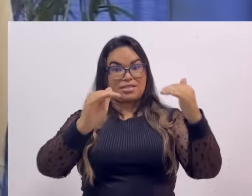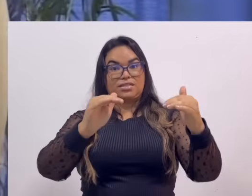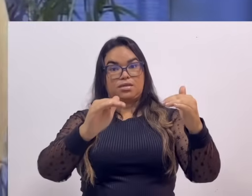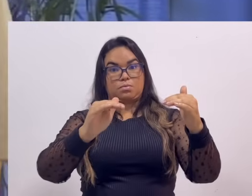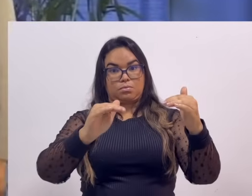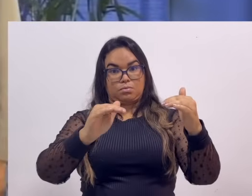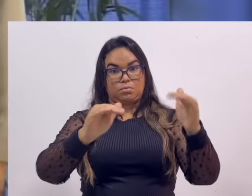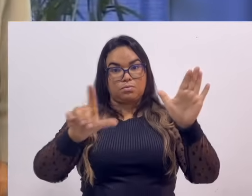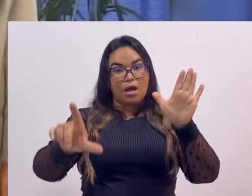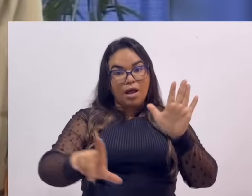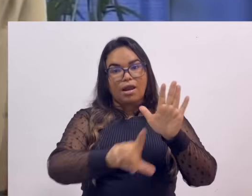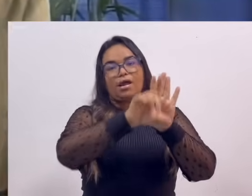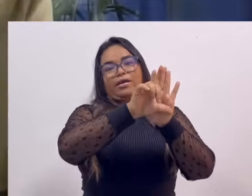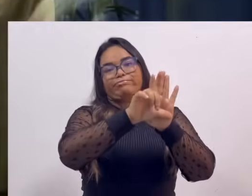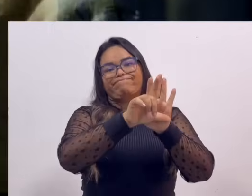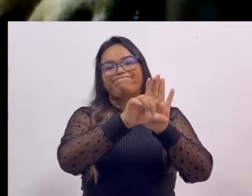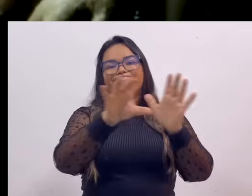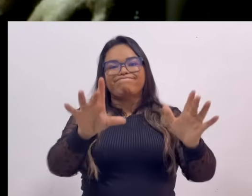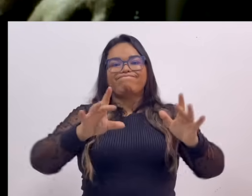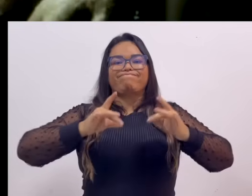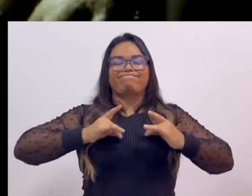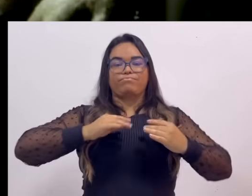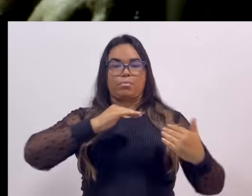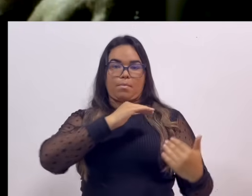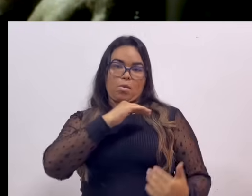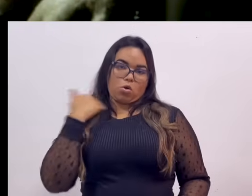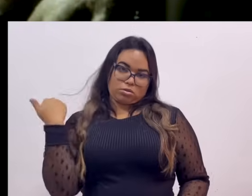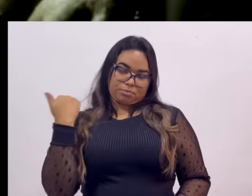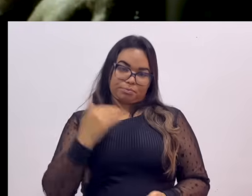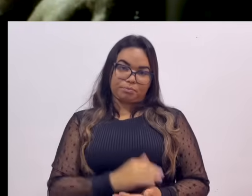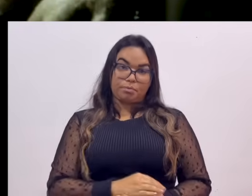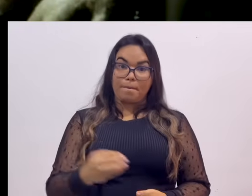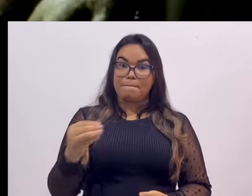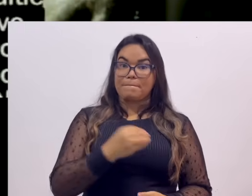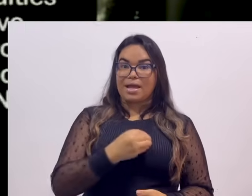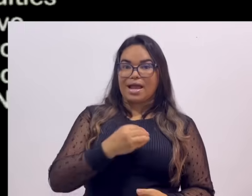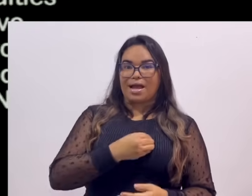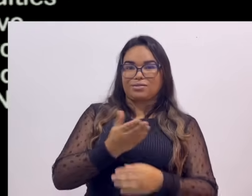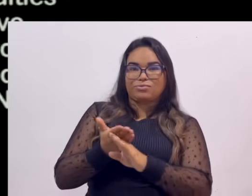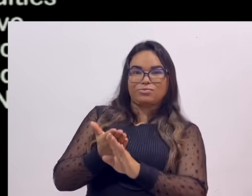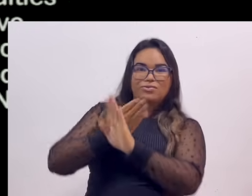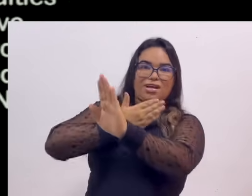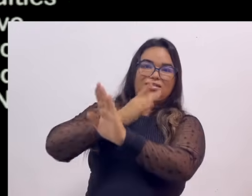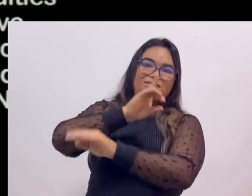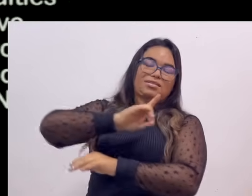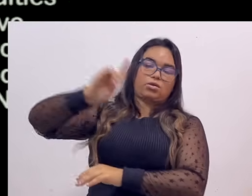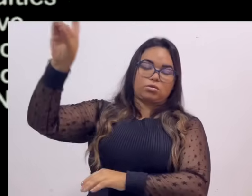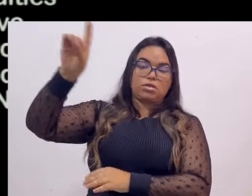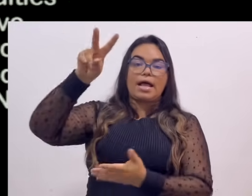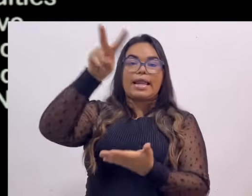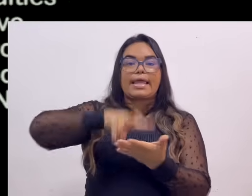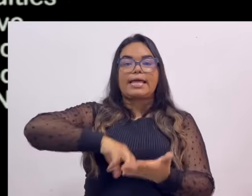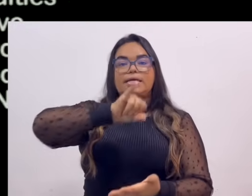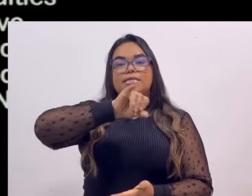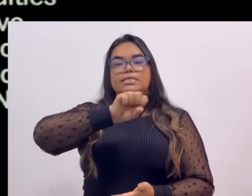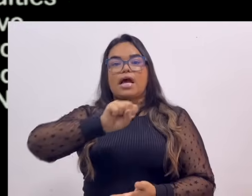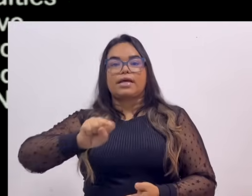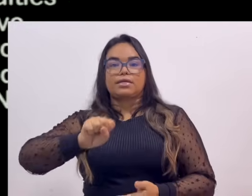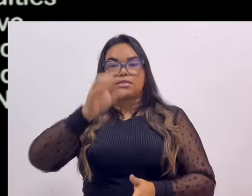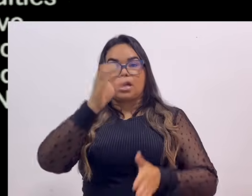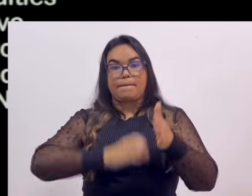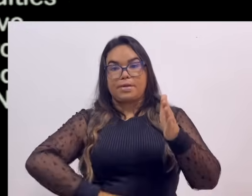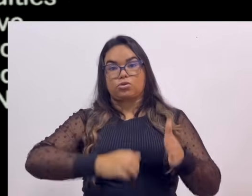o salário, então, será a morte. Agora, o pecado nos separa de Deus. Vamos ler Isaías